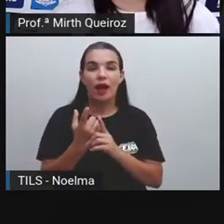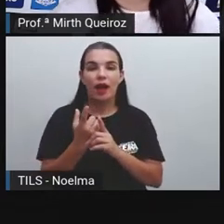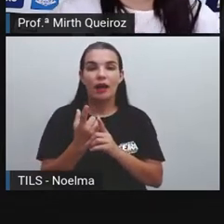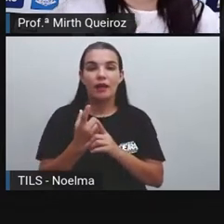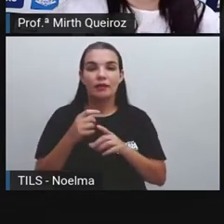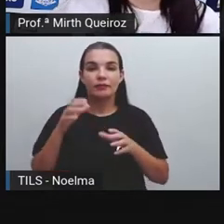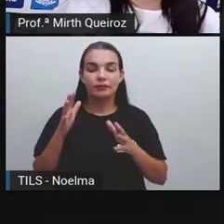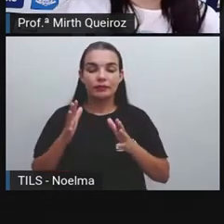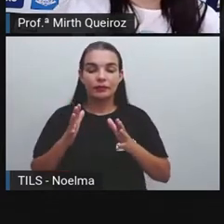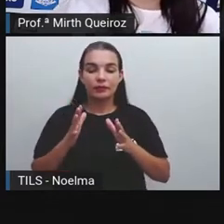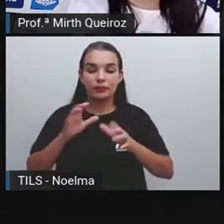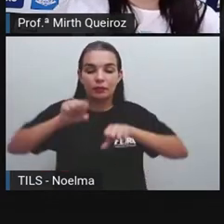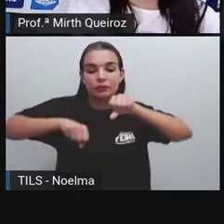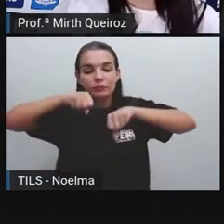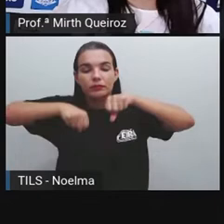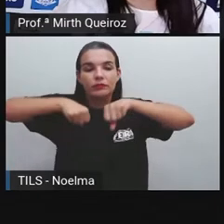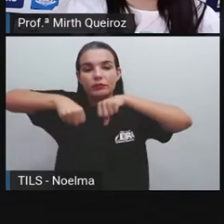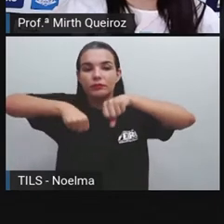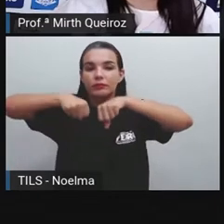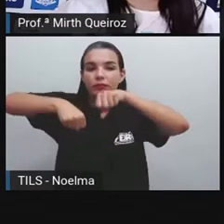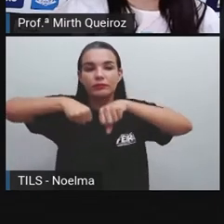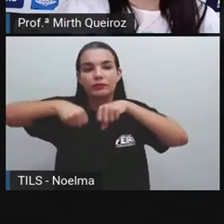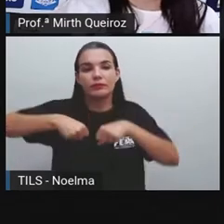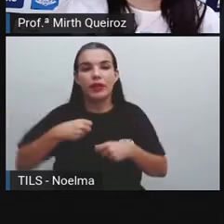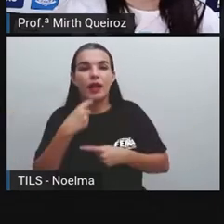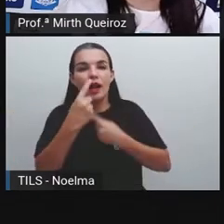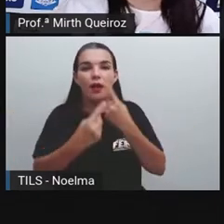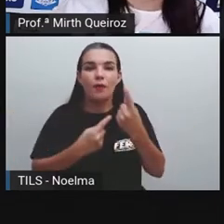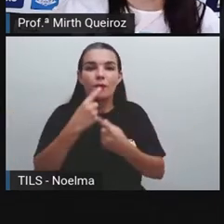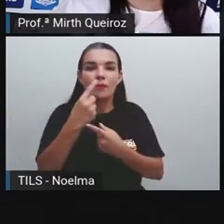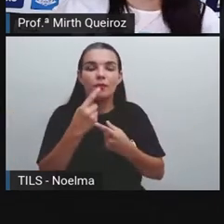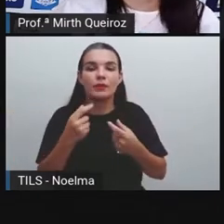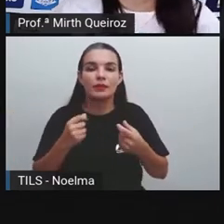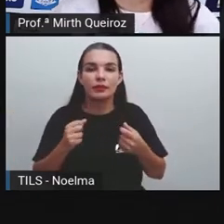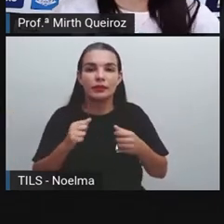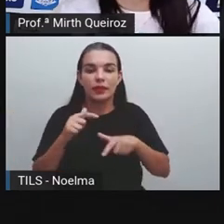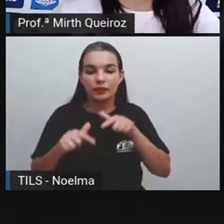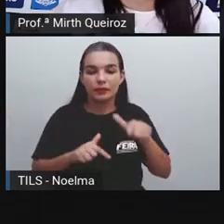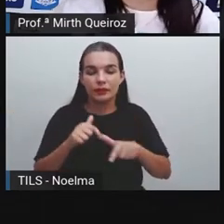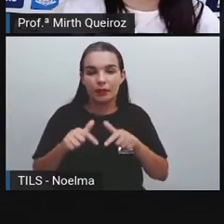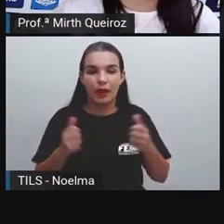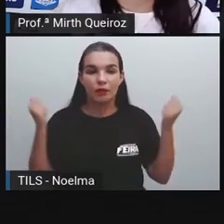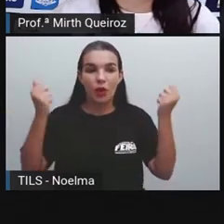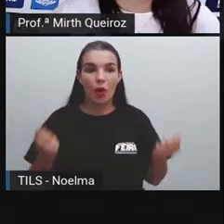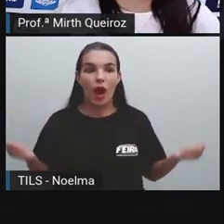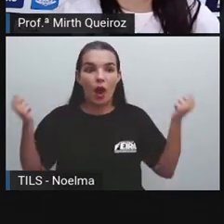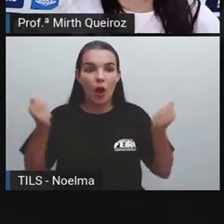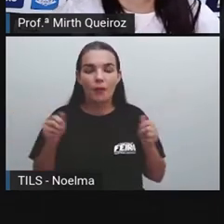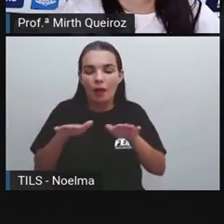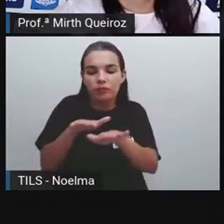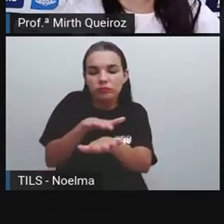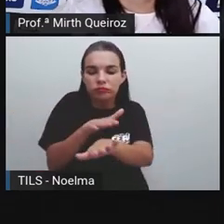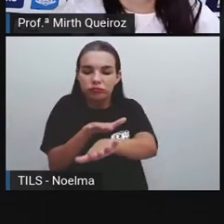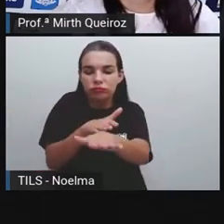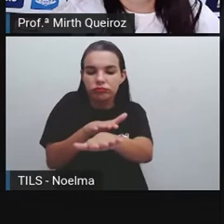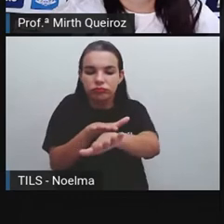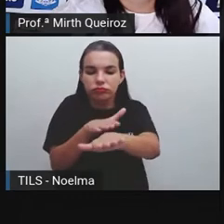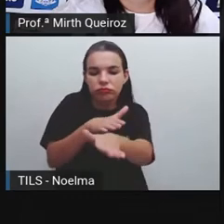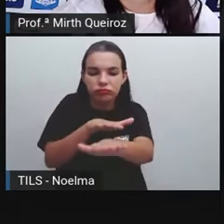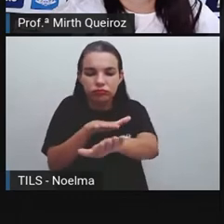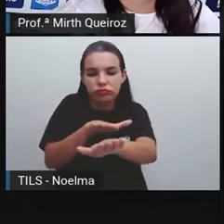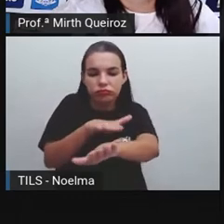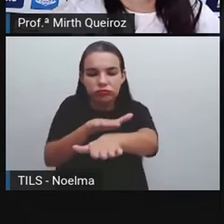né? Nós vemos também atividades relacionadas aí com a corda, com o equilíbrio, vários outros tipos